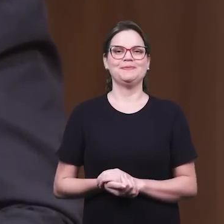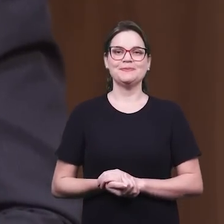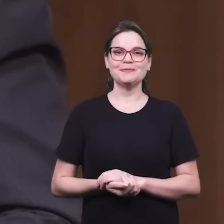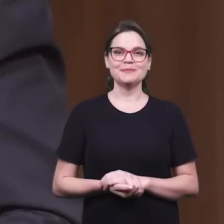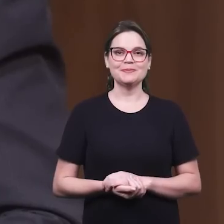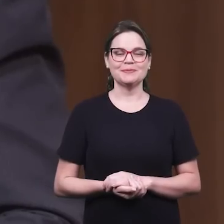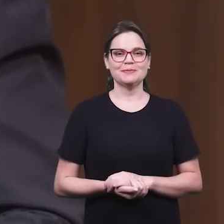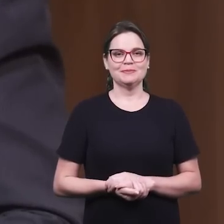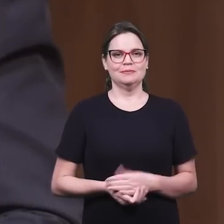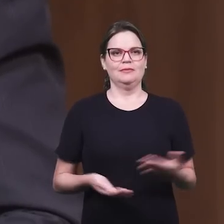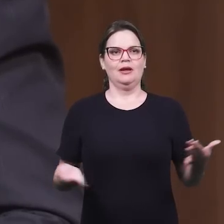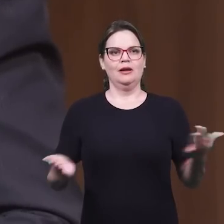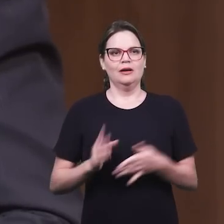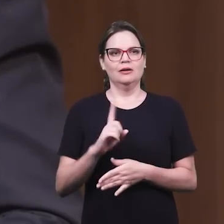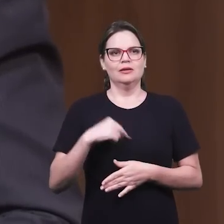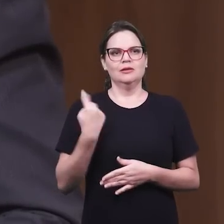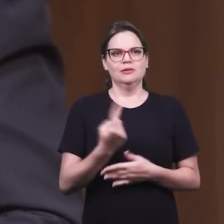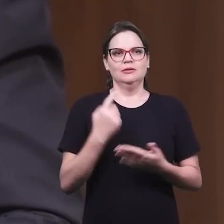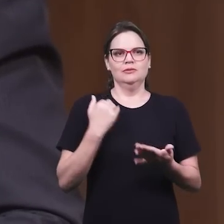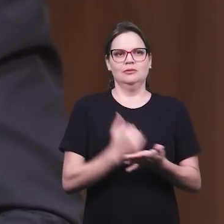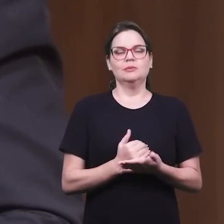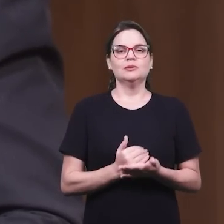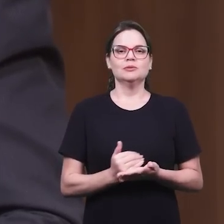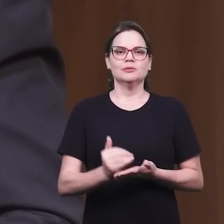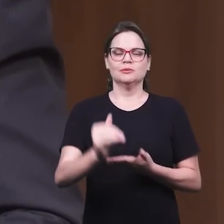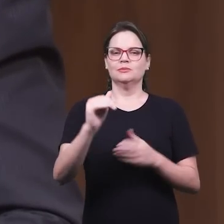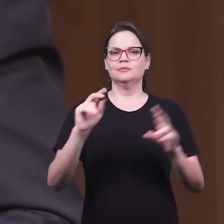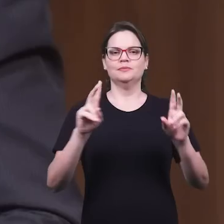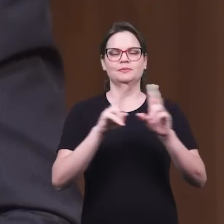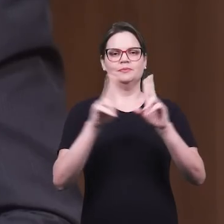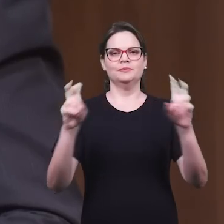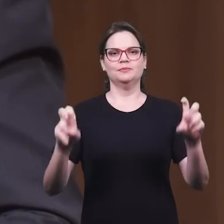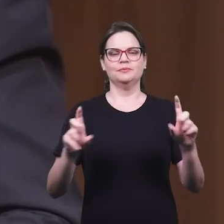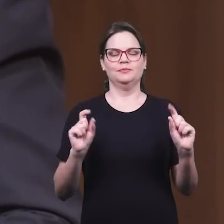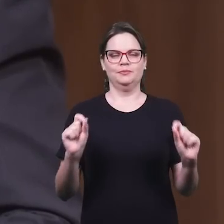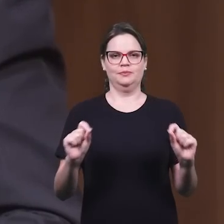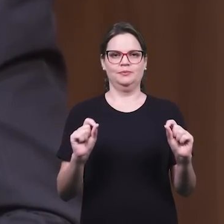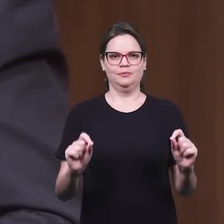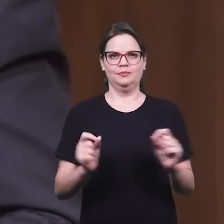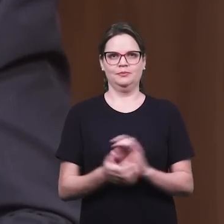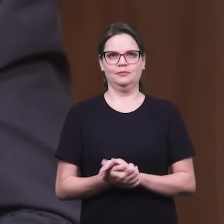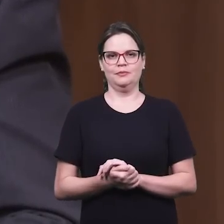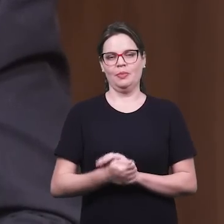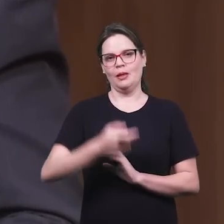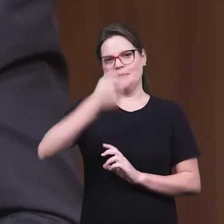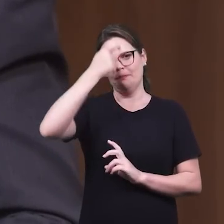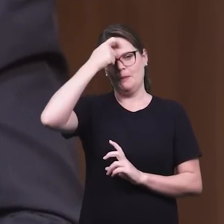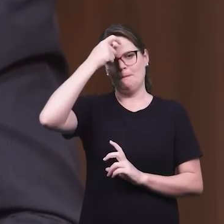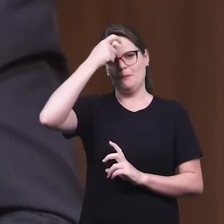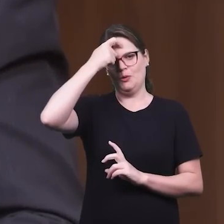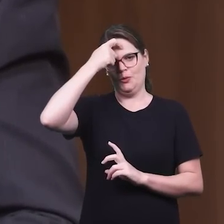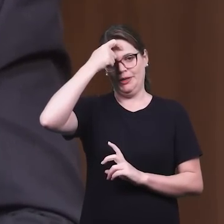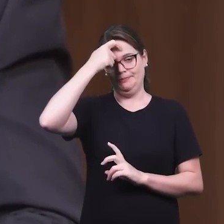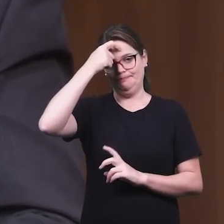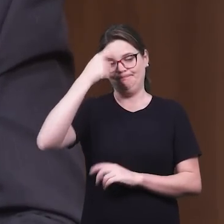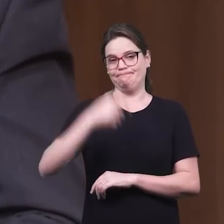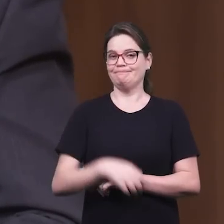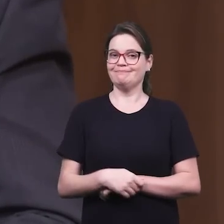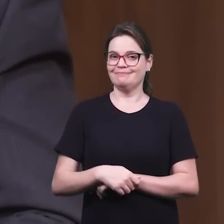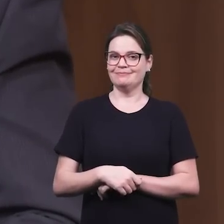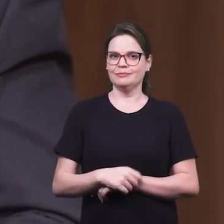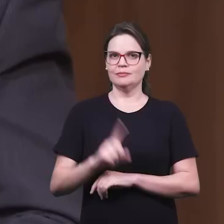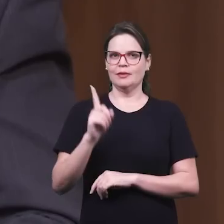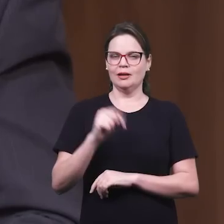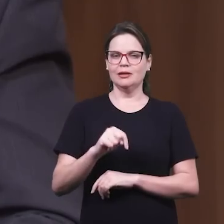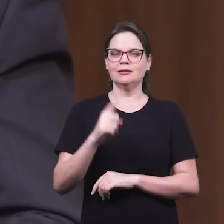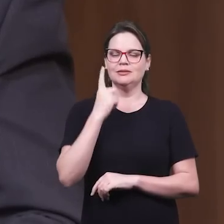bem, então já vamos começar aqui a falar a respeito desse assunto que é a memória, né? Que é um